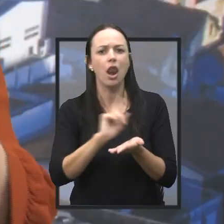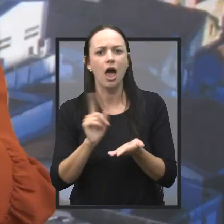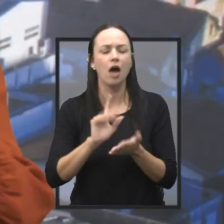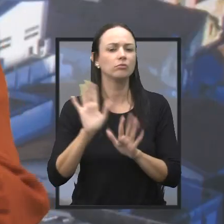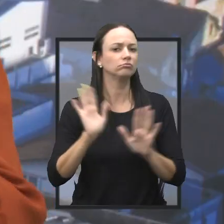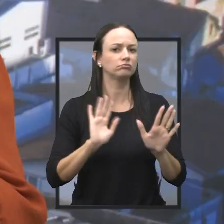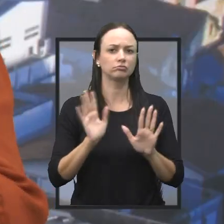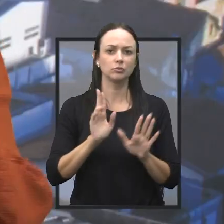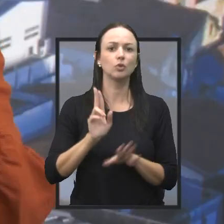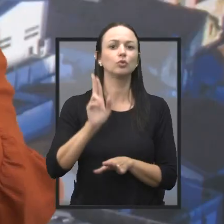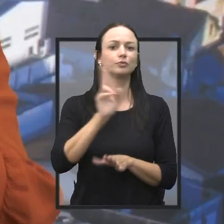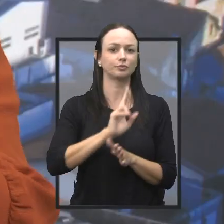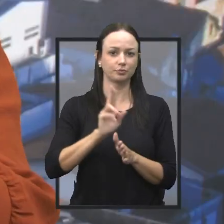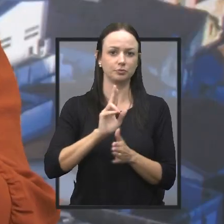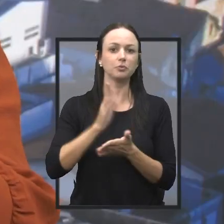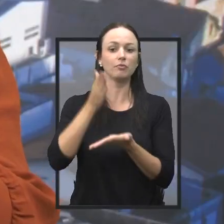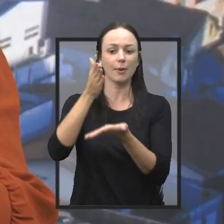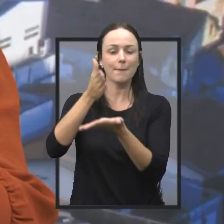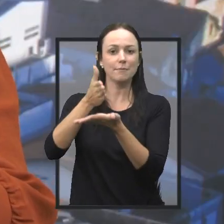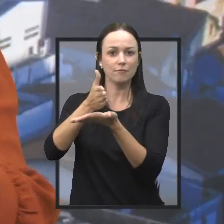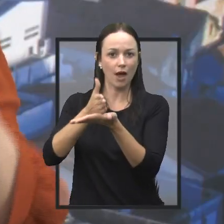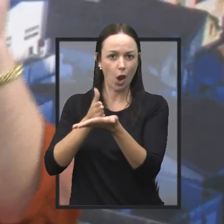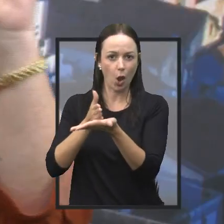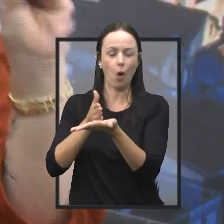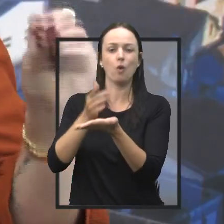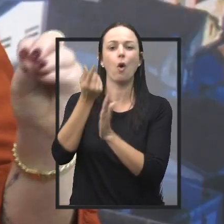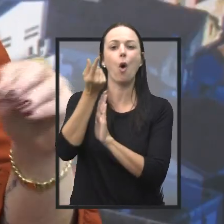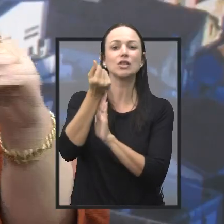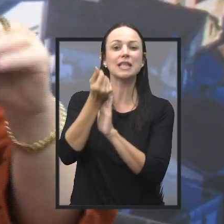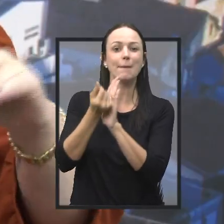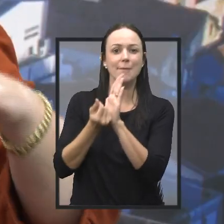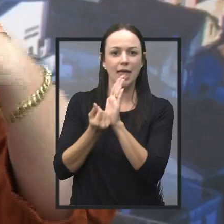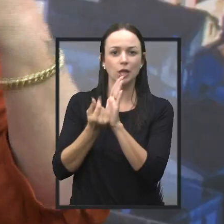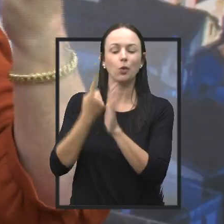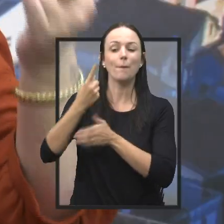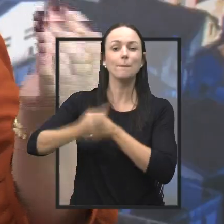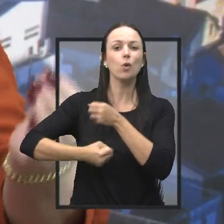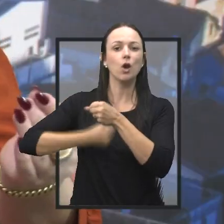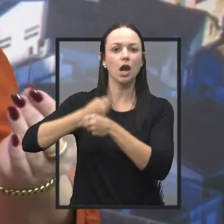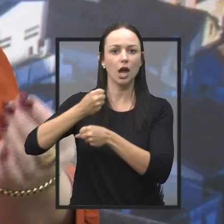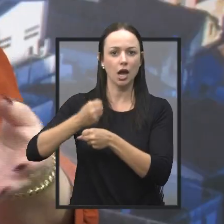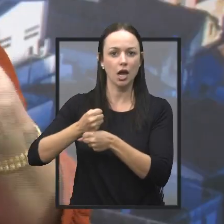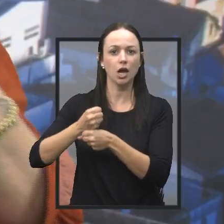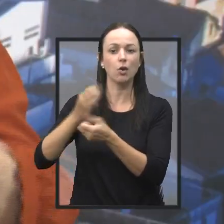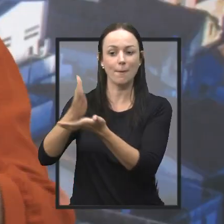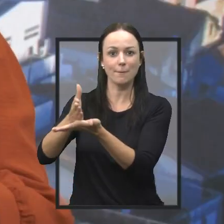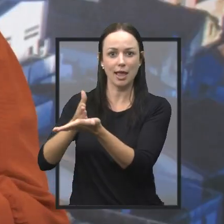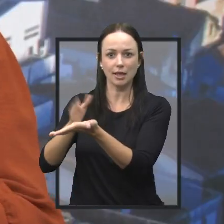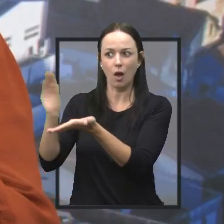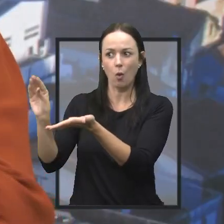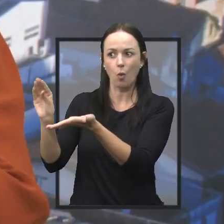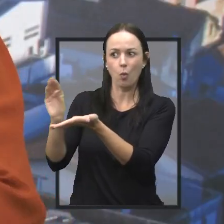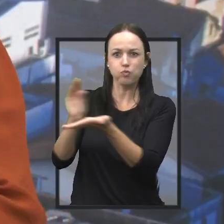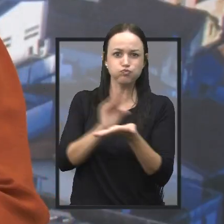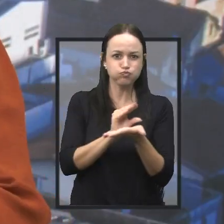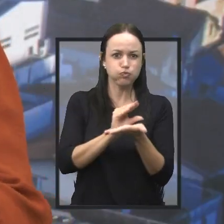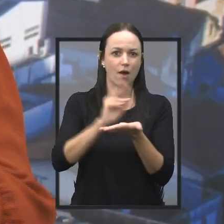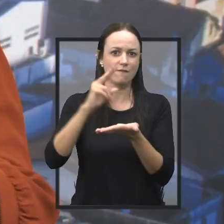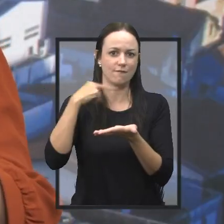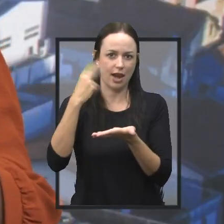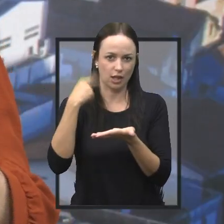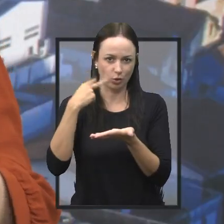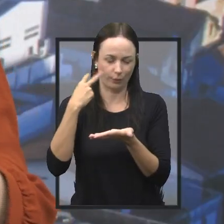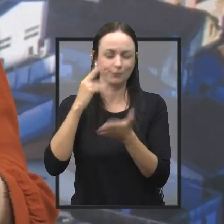simples. Uma parte pequena do orçamento anual é destinado aos vereadores. Aqui em Jaú, a última